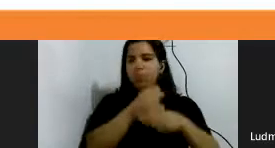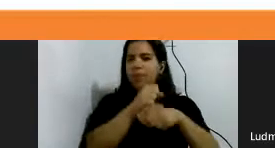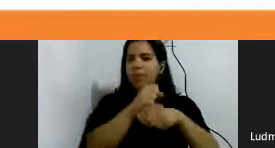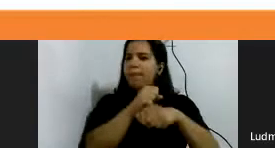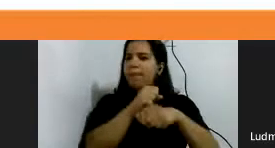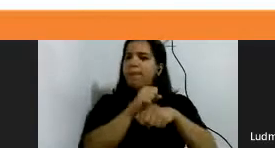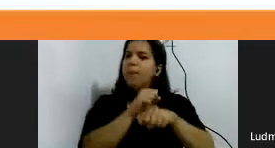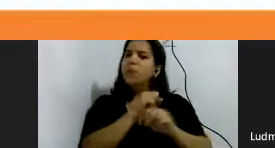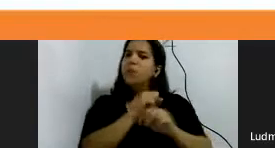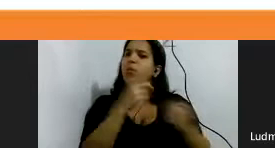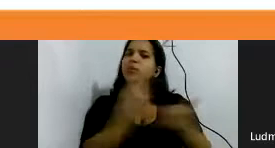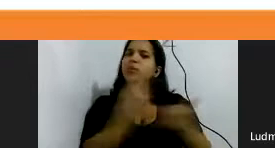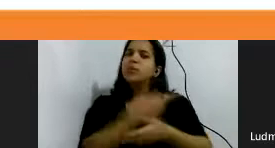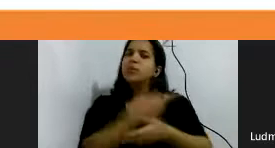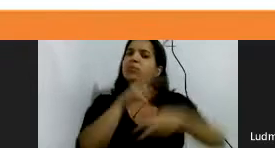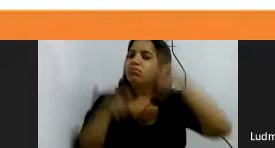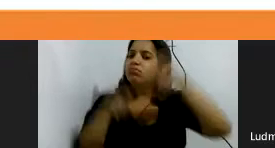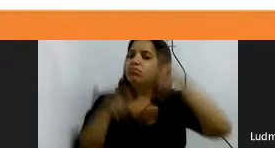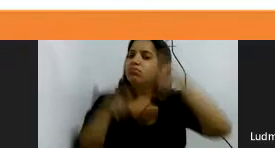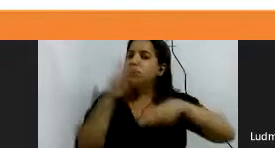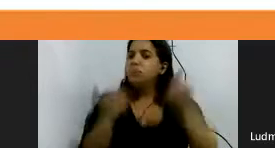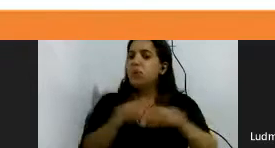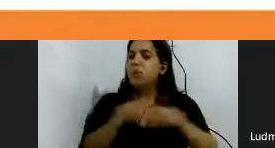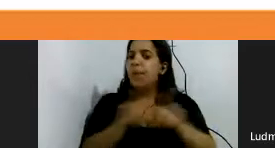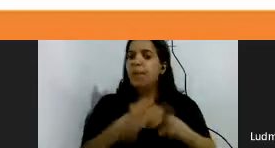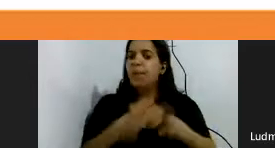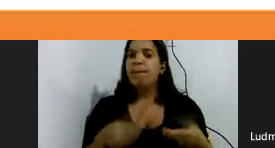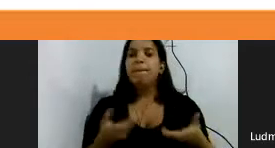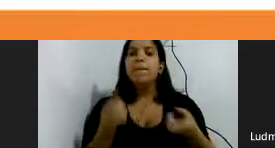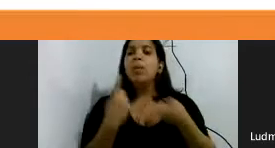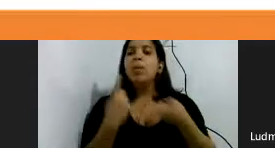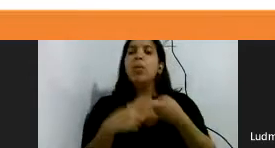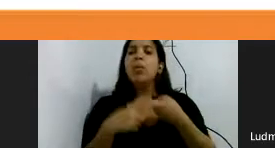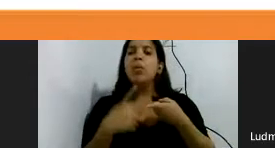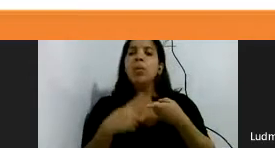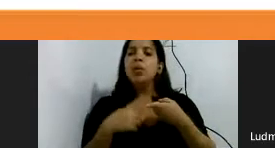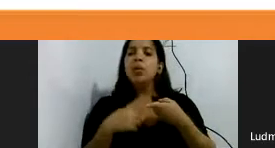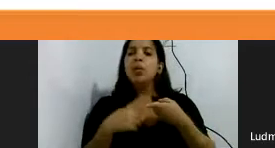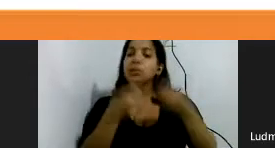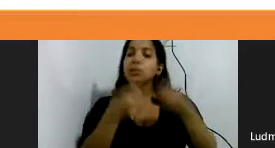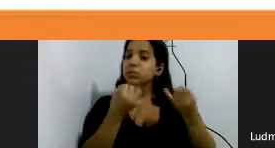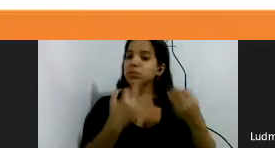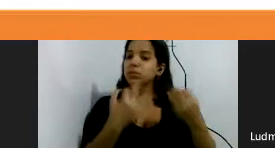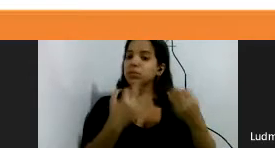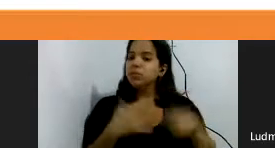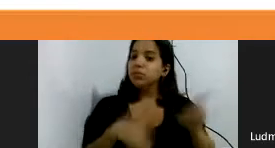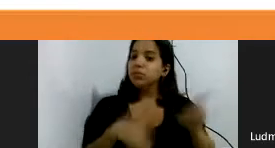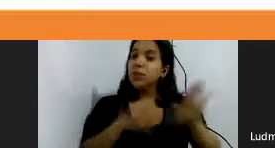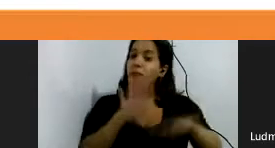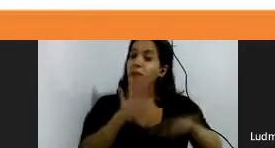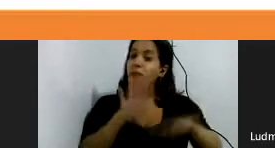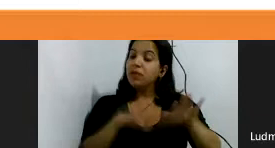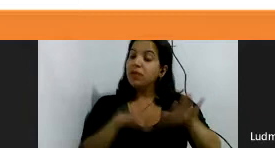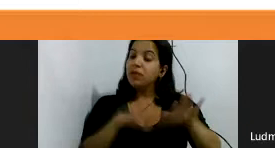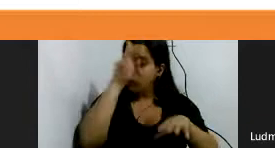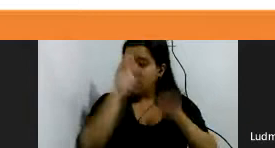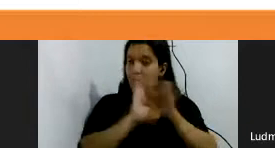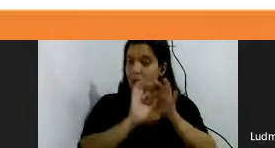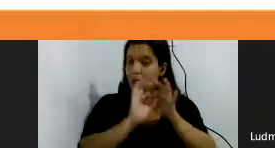vir a ter no exame. Então, por que eu estou falando isso? Porque às vezes dentro do hospital a gente libera